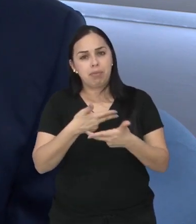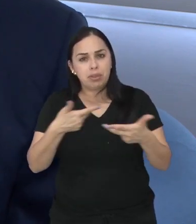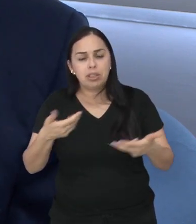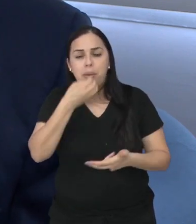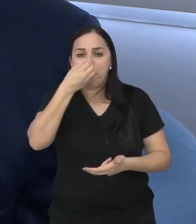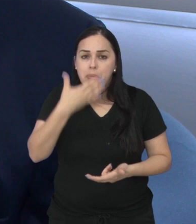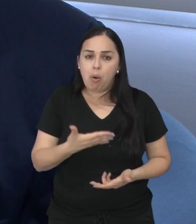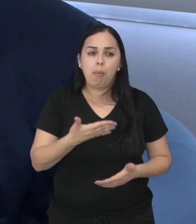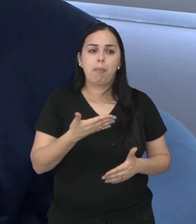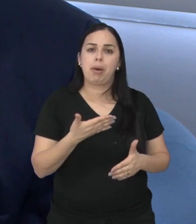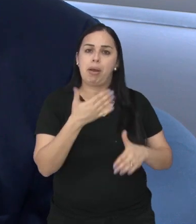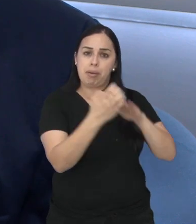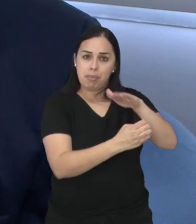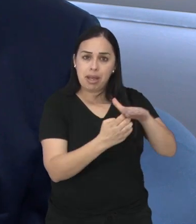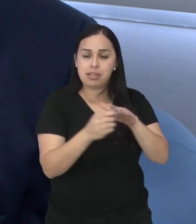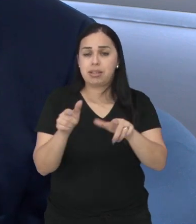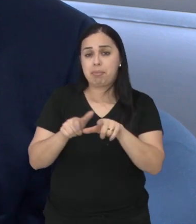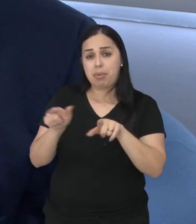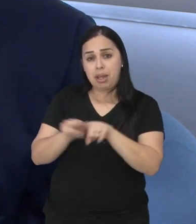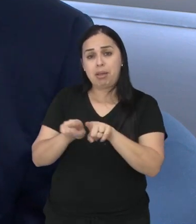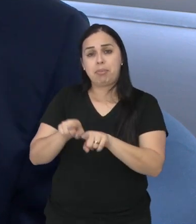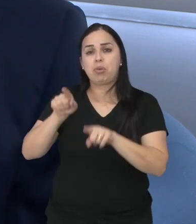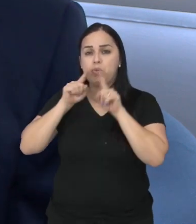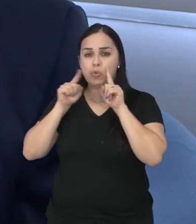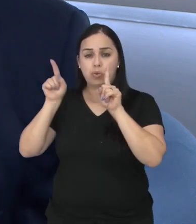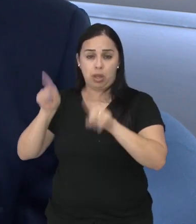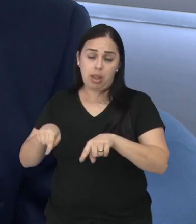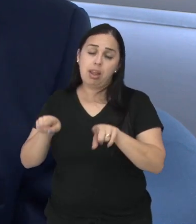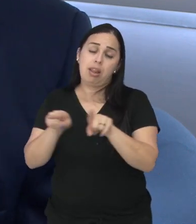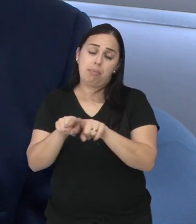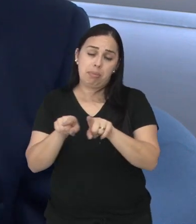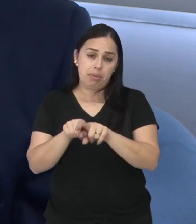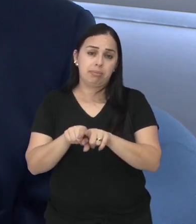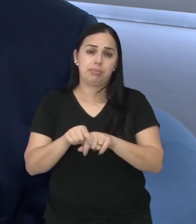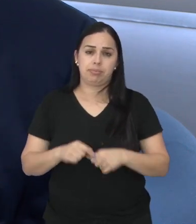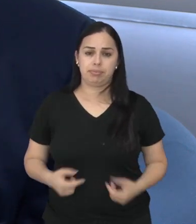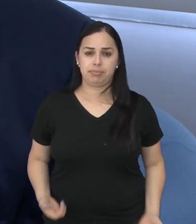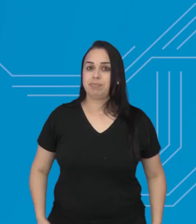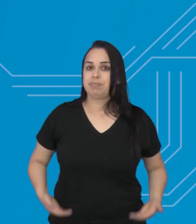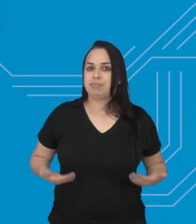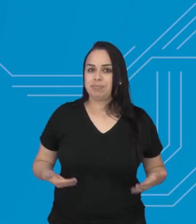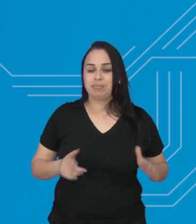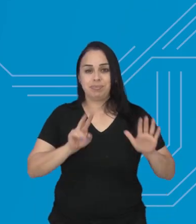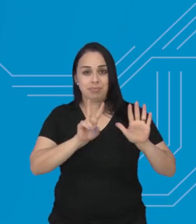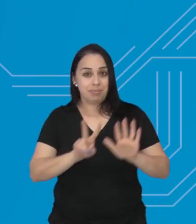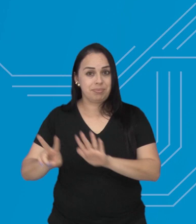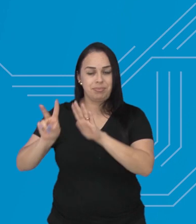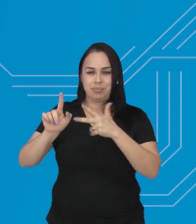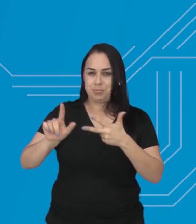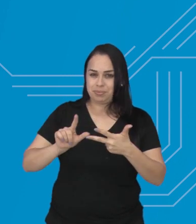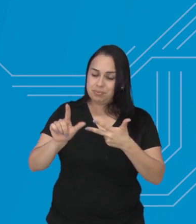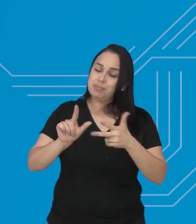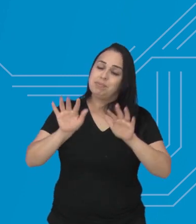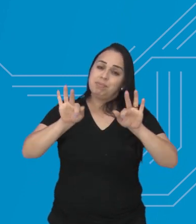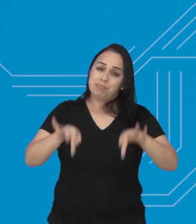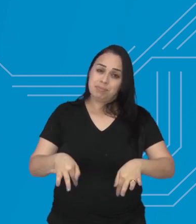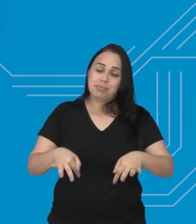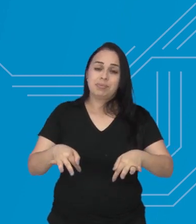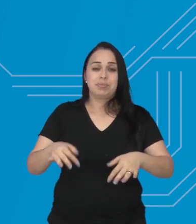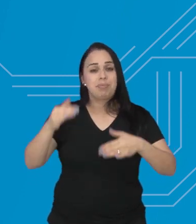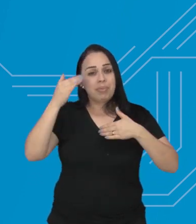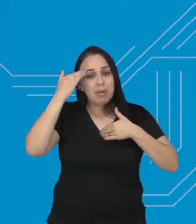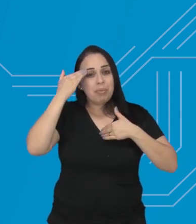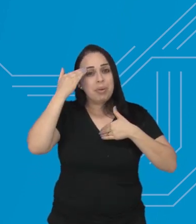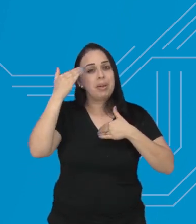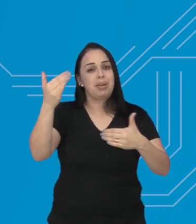que trabalha, aquele que paga e o governo, que muitas ocasiões tem que pagar pelo auxílio-doença. E o Semana Legislativa chegou ao fim.